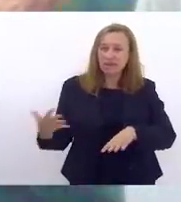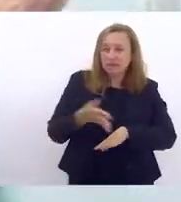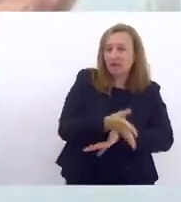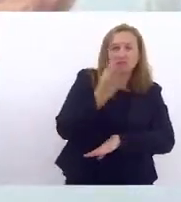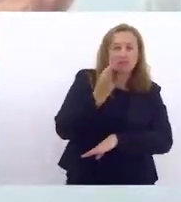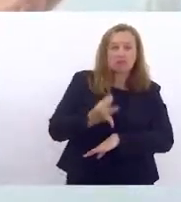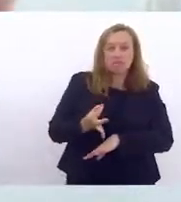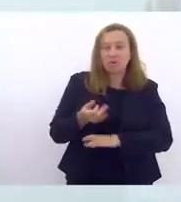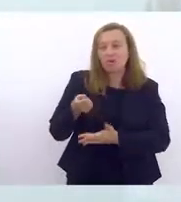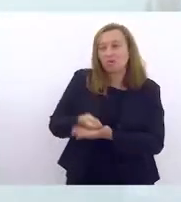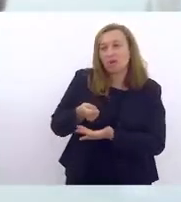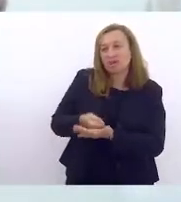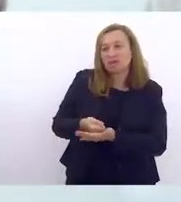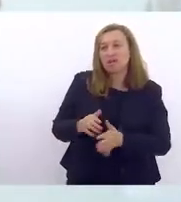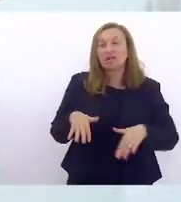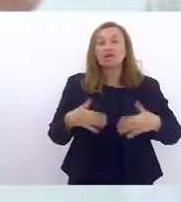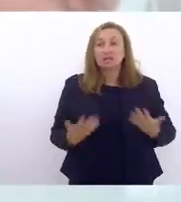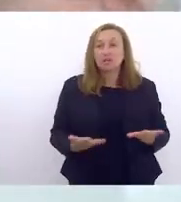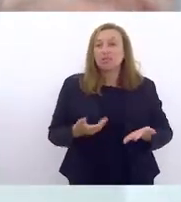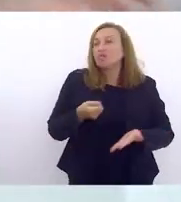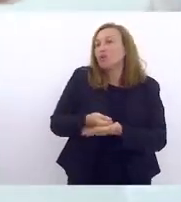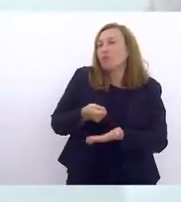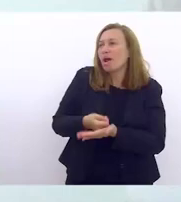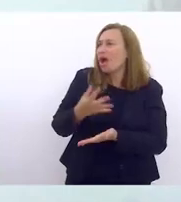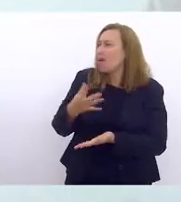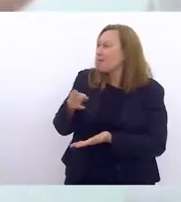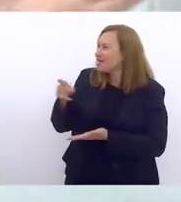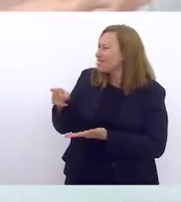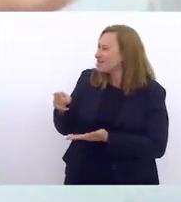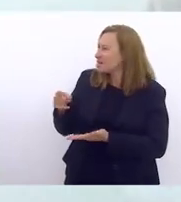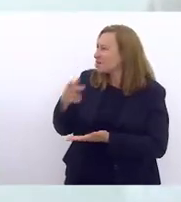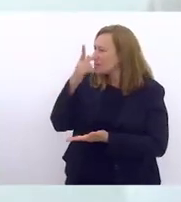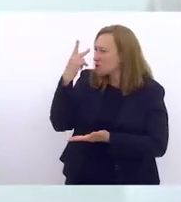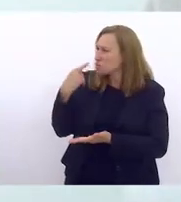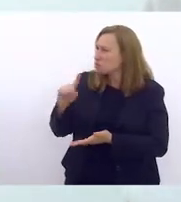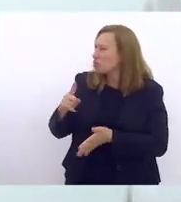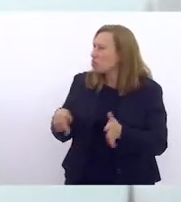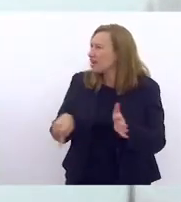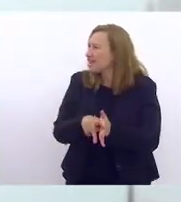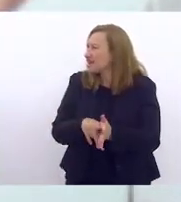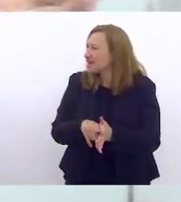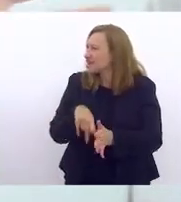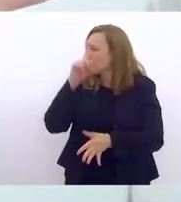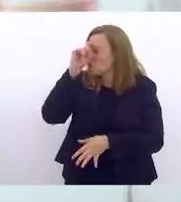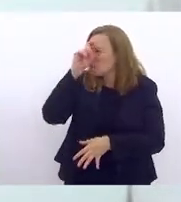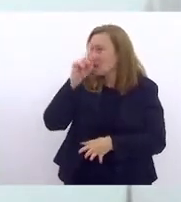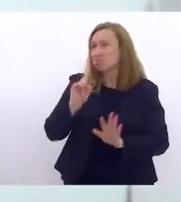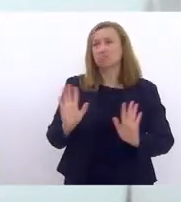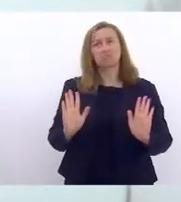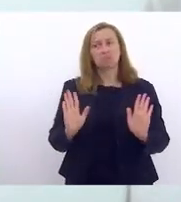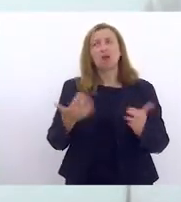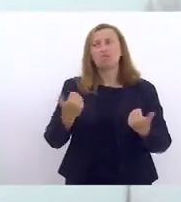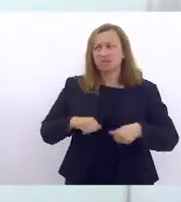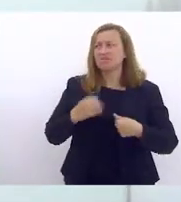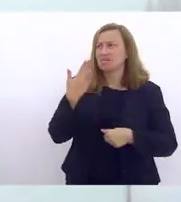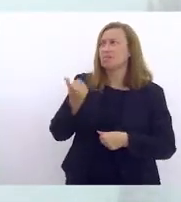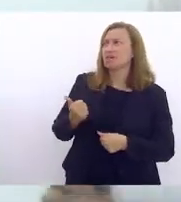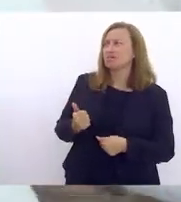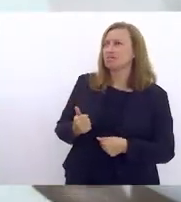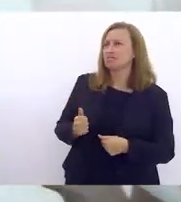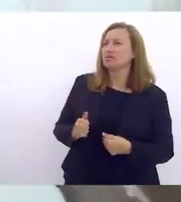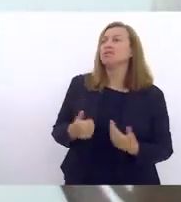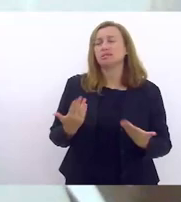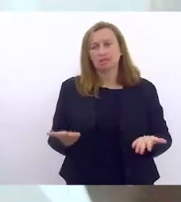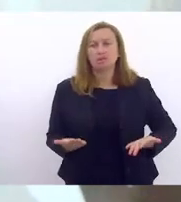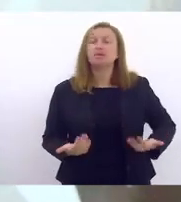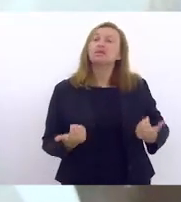tinha obrigação. Aí quando a gente ia cobrar, dizia, não, mas essa pessoa não é do quadro permanente. Tá bom, mas tem que saber, né? E aí